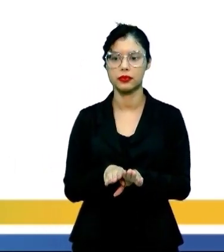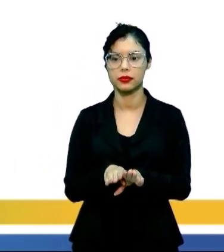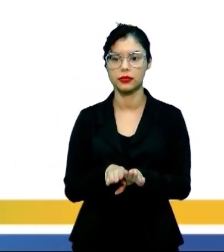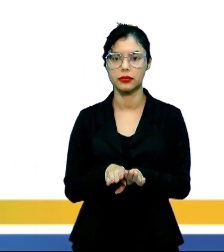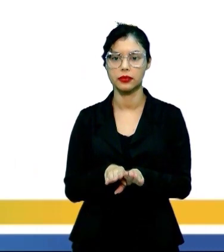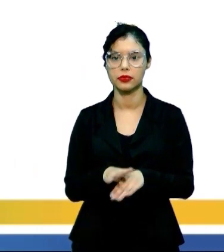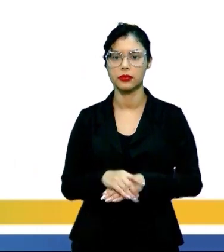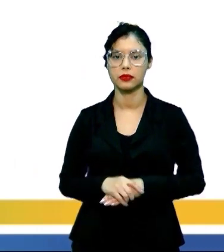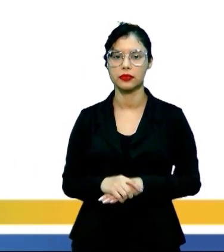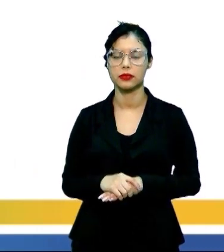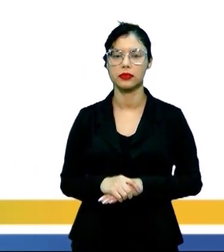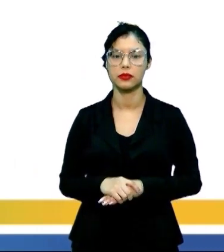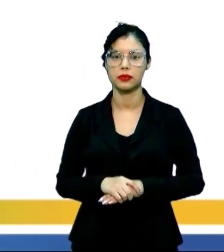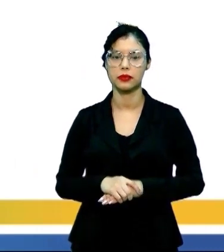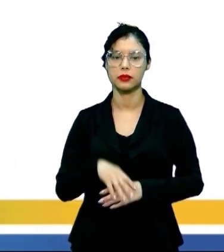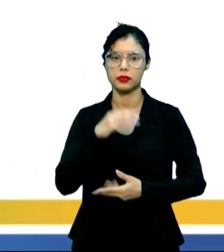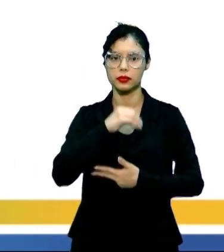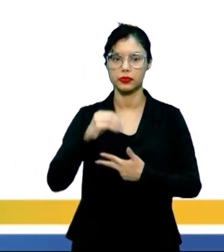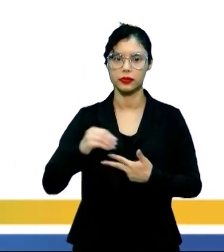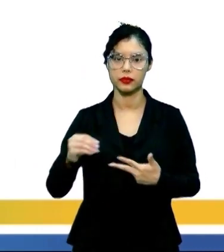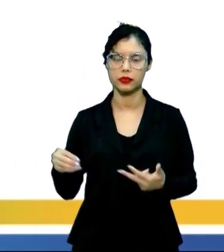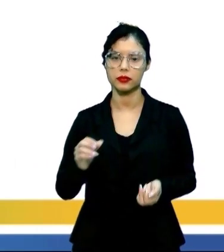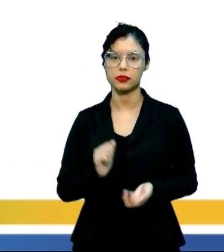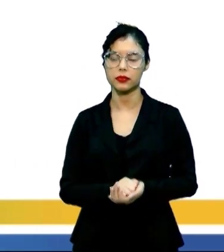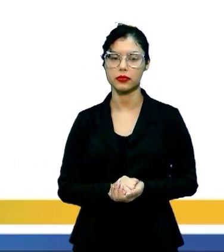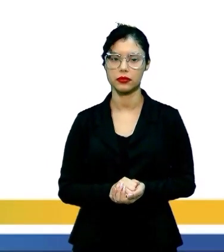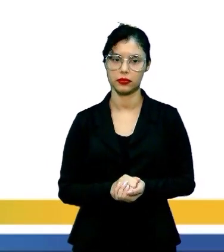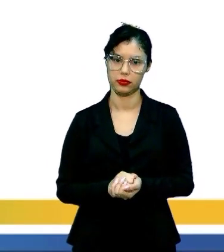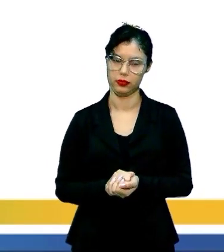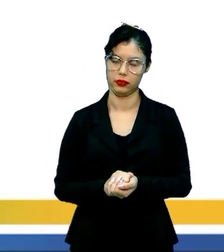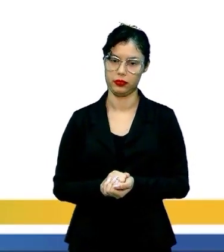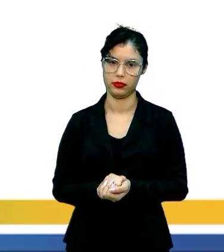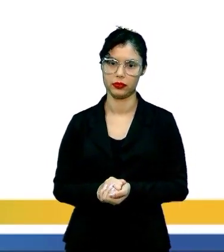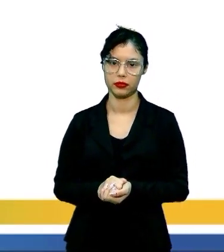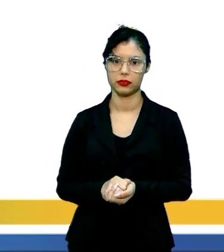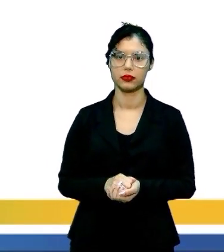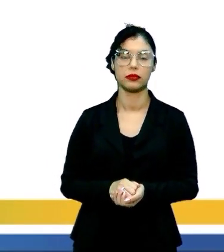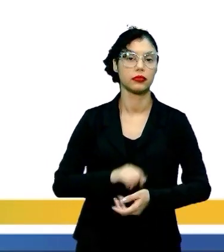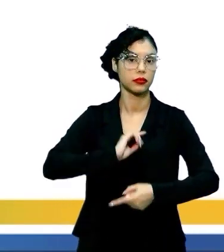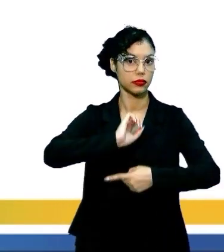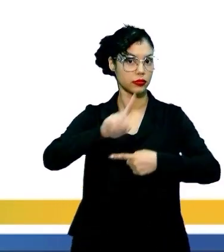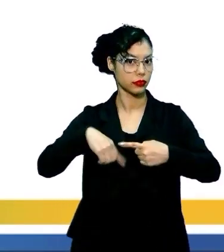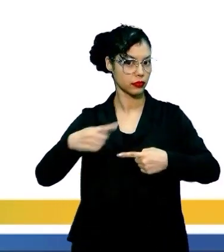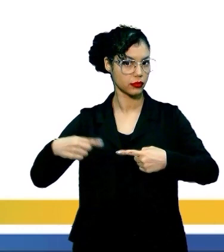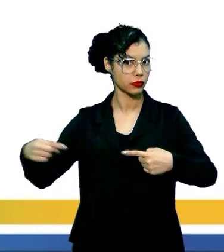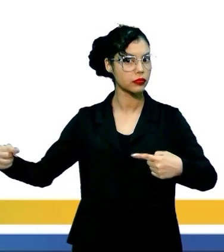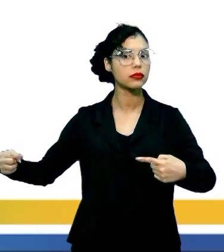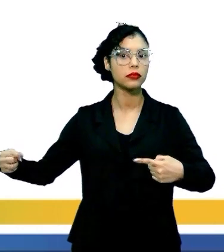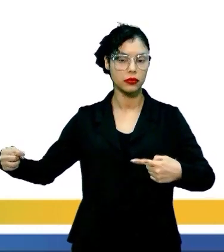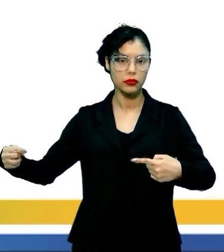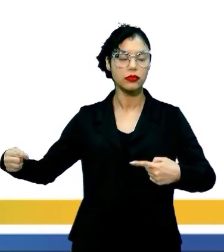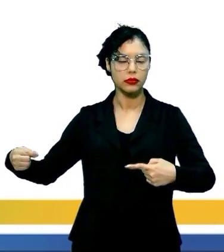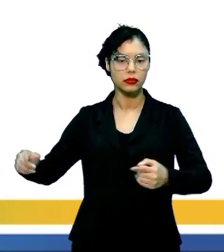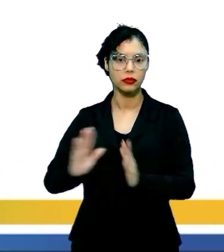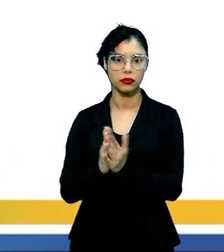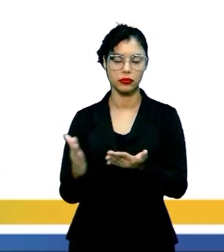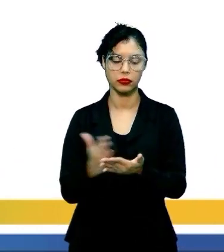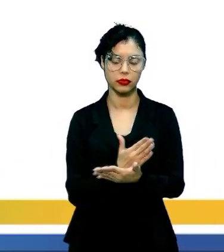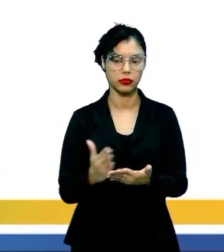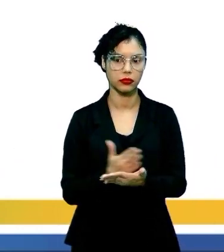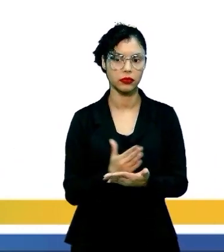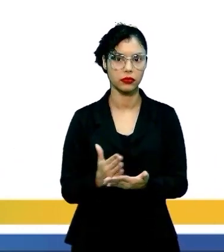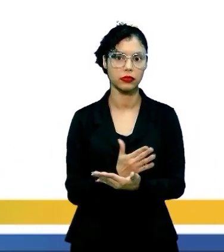que é do Enem. Faz parte do Enem. Faz parte daquela coleção que vocês receberam do nosso governo.